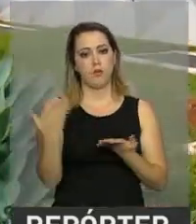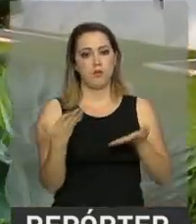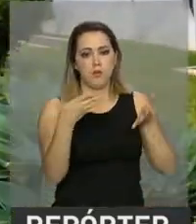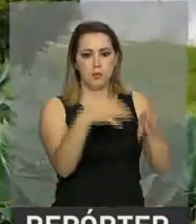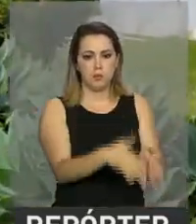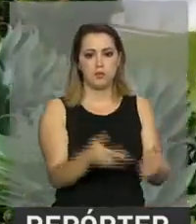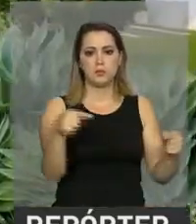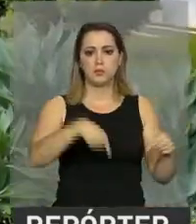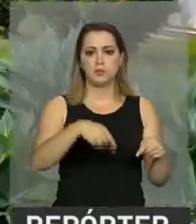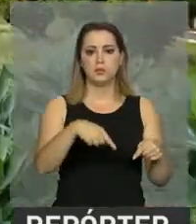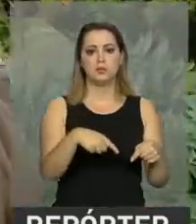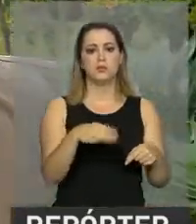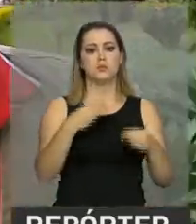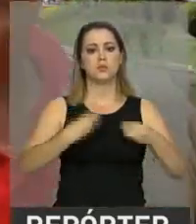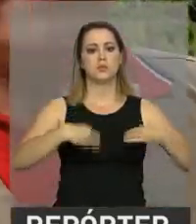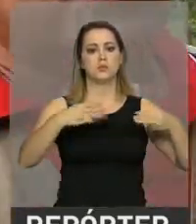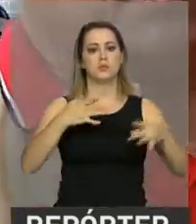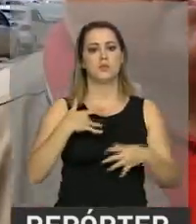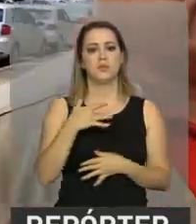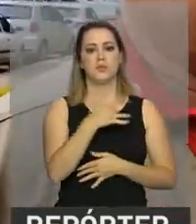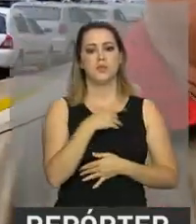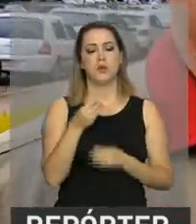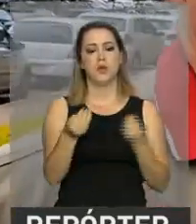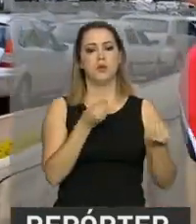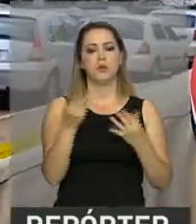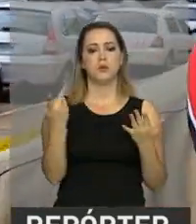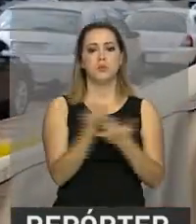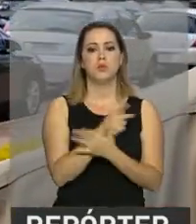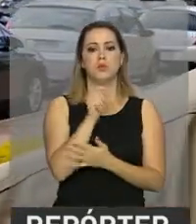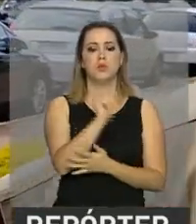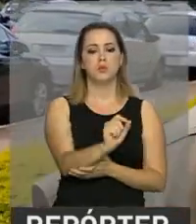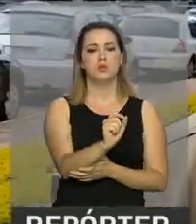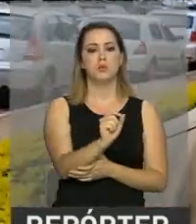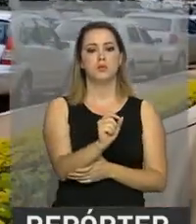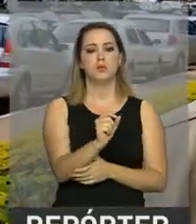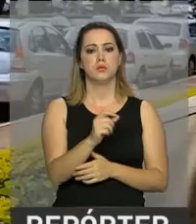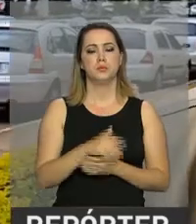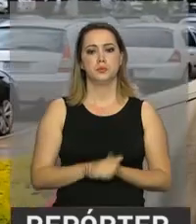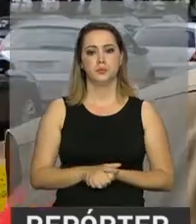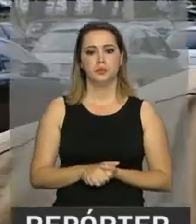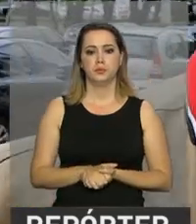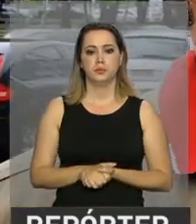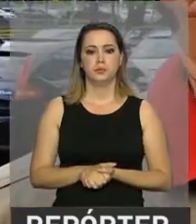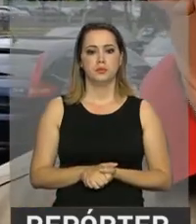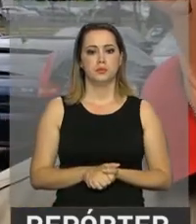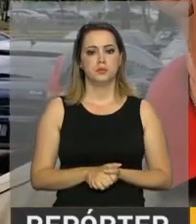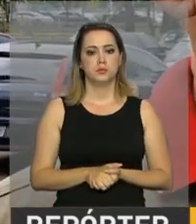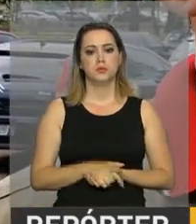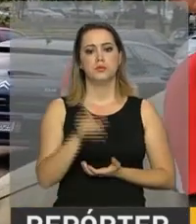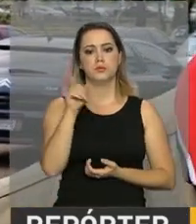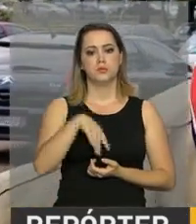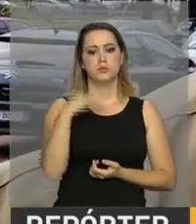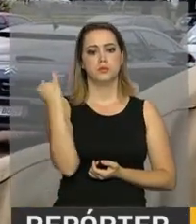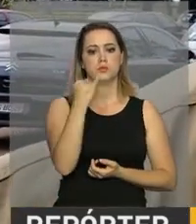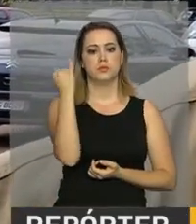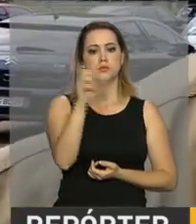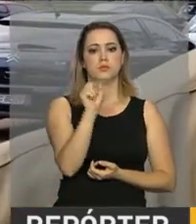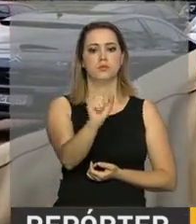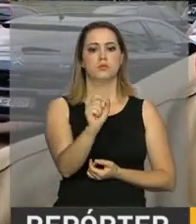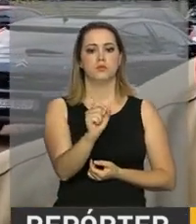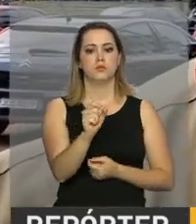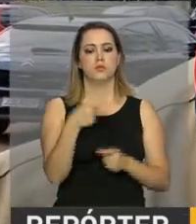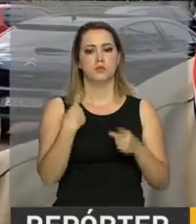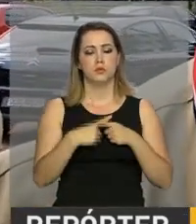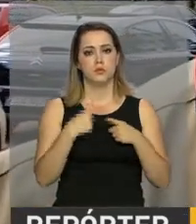do mutirão no Ministério da Saúde. Petrônio, como que foi essa ação aqui no Ministério da Saúde? É de suma importância, porque, na verdade, essa